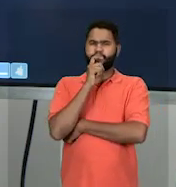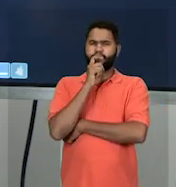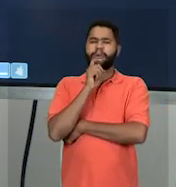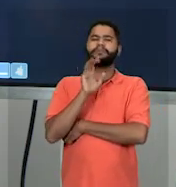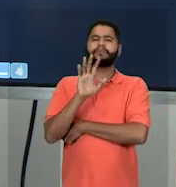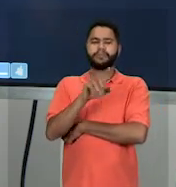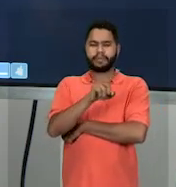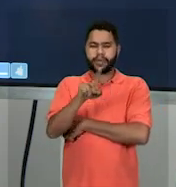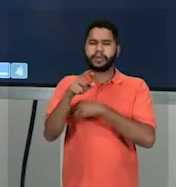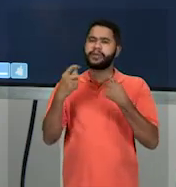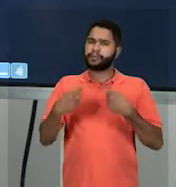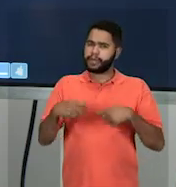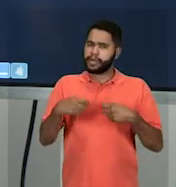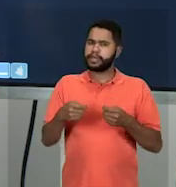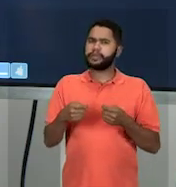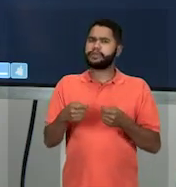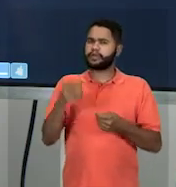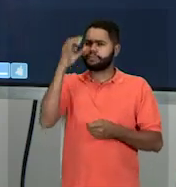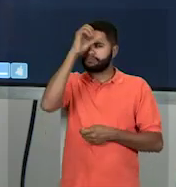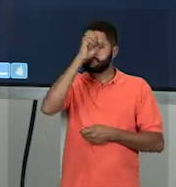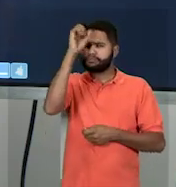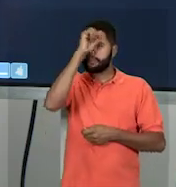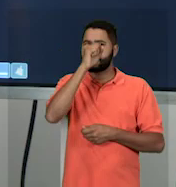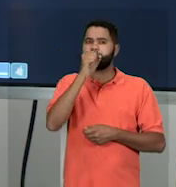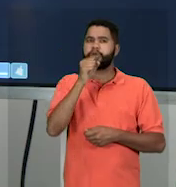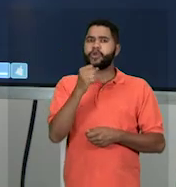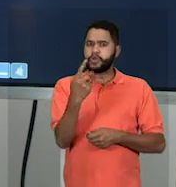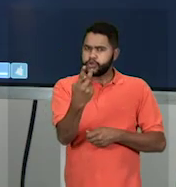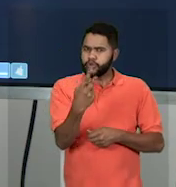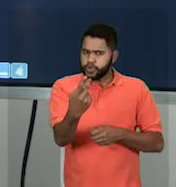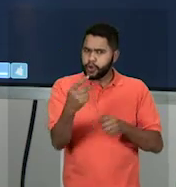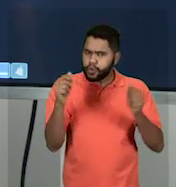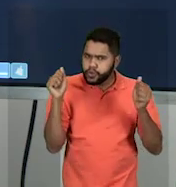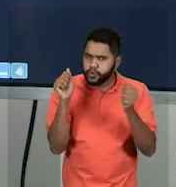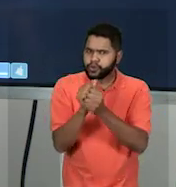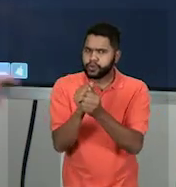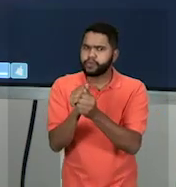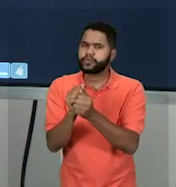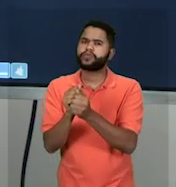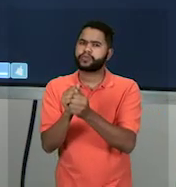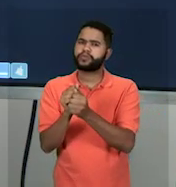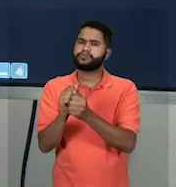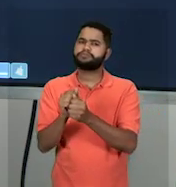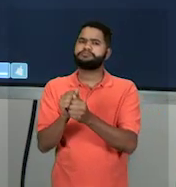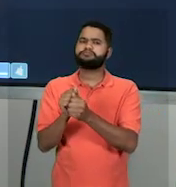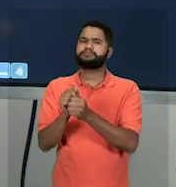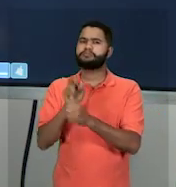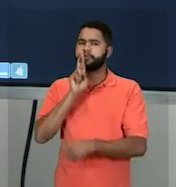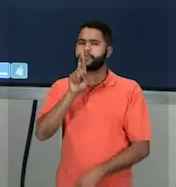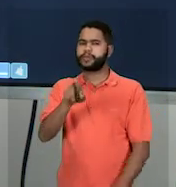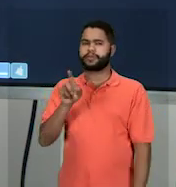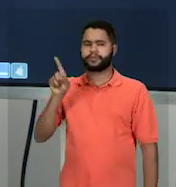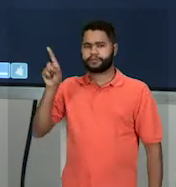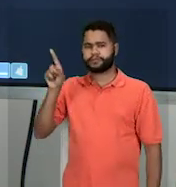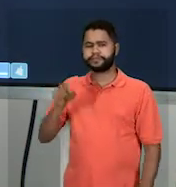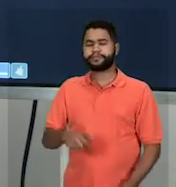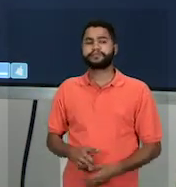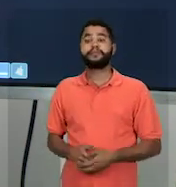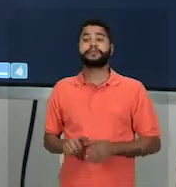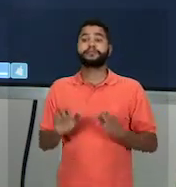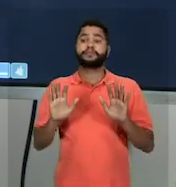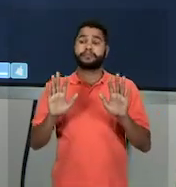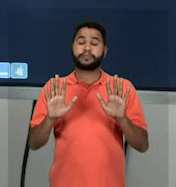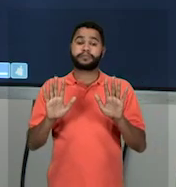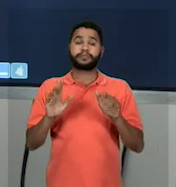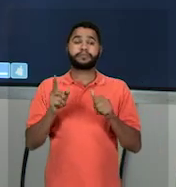mas você precisa ter esse domínio e nós dois vamos juntos vamos juntos resolver essa quatro aqui